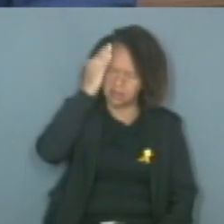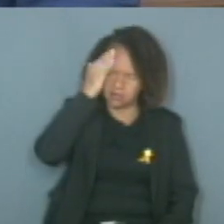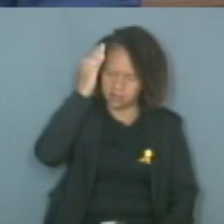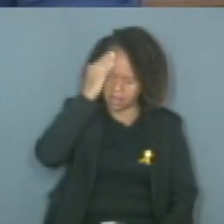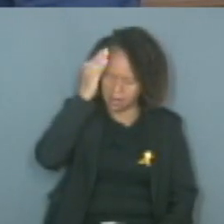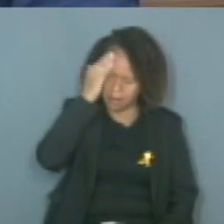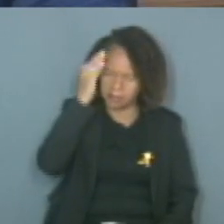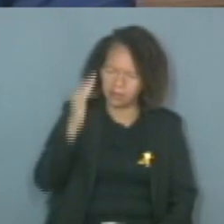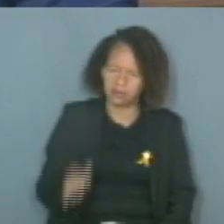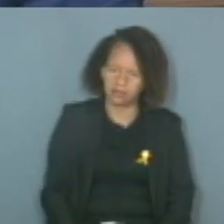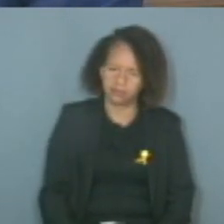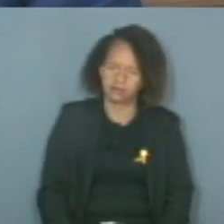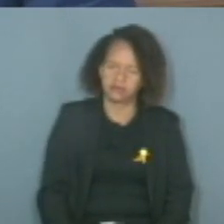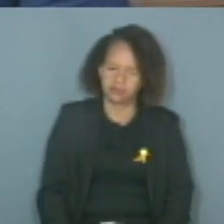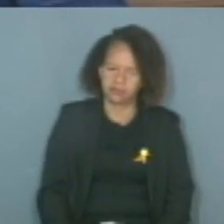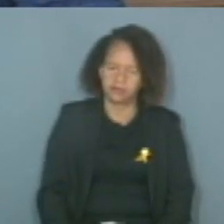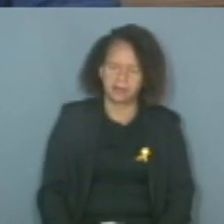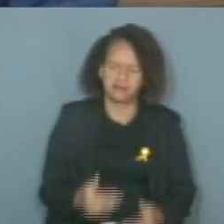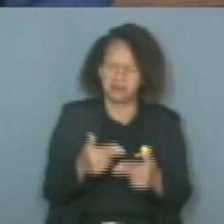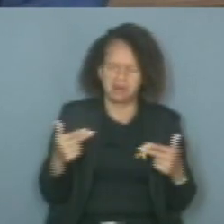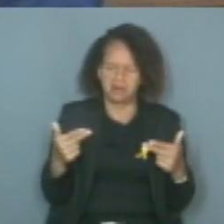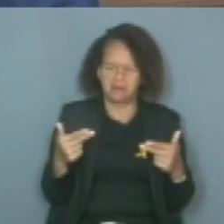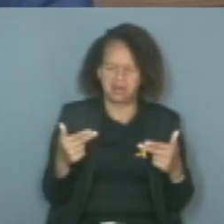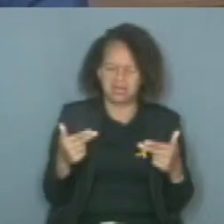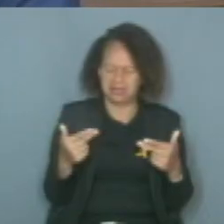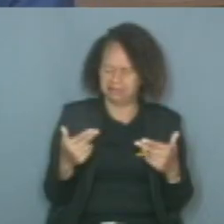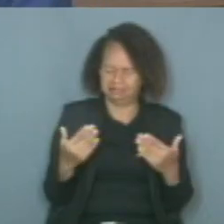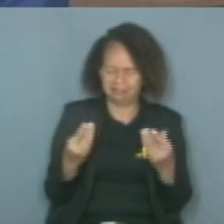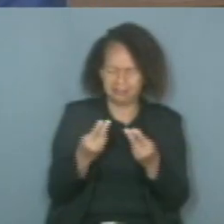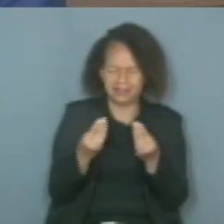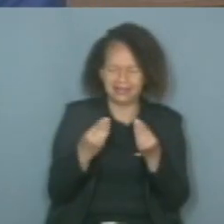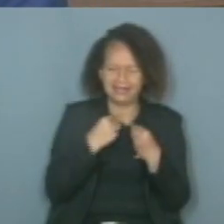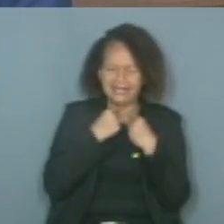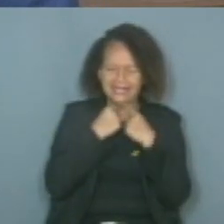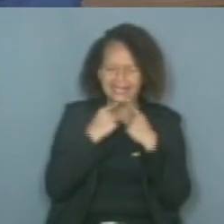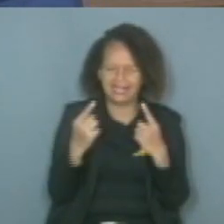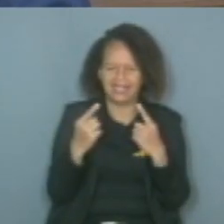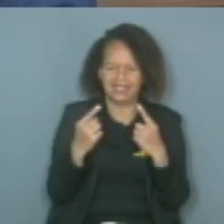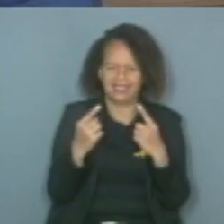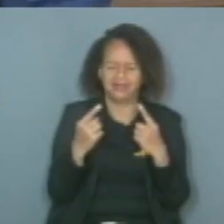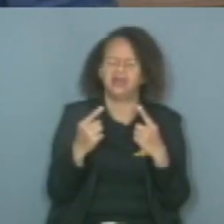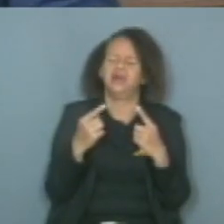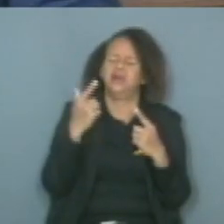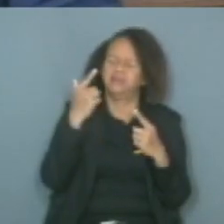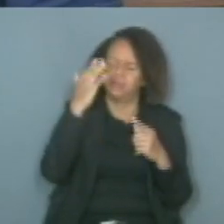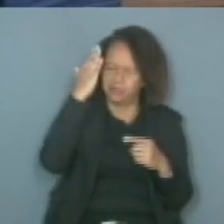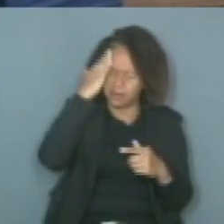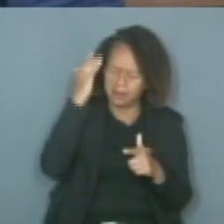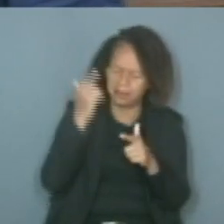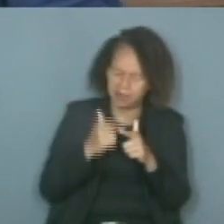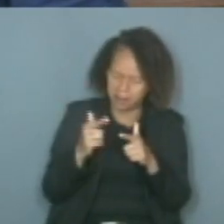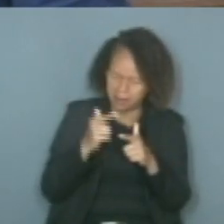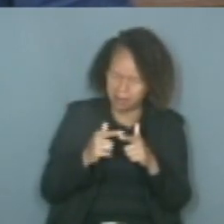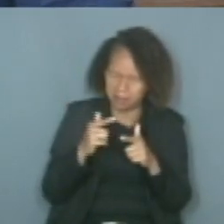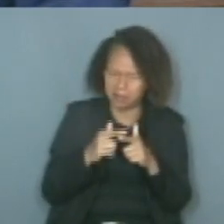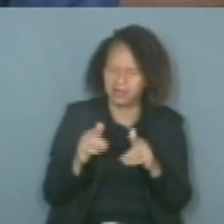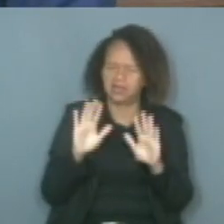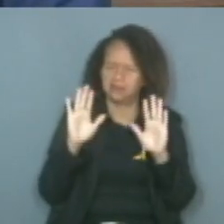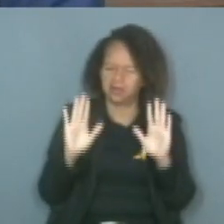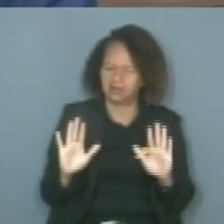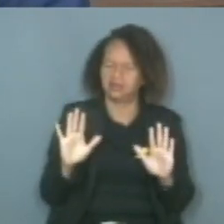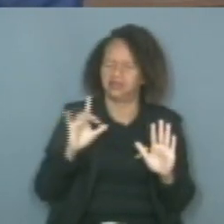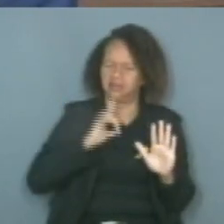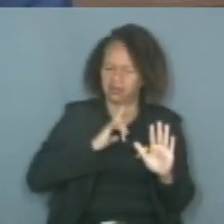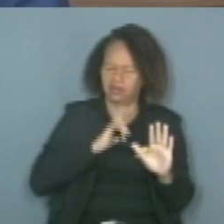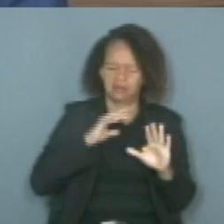que foi gestos que ninguém, por mais situação que ele venha